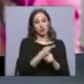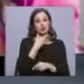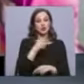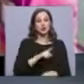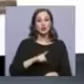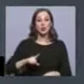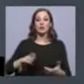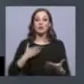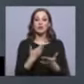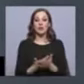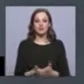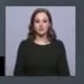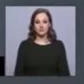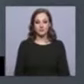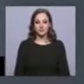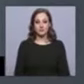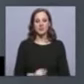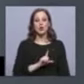para oferecer do bom